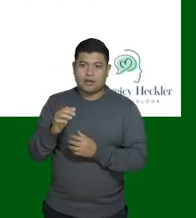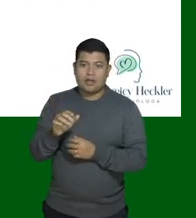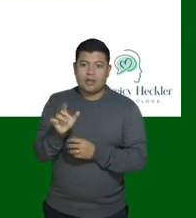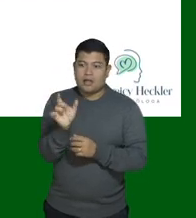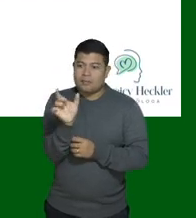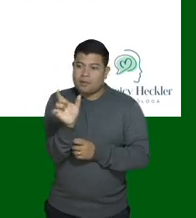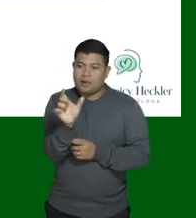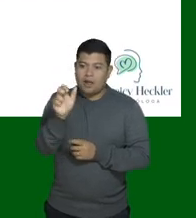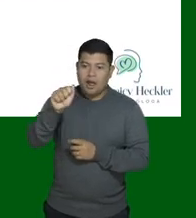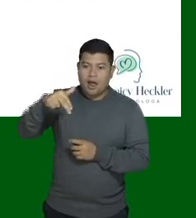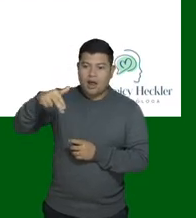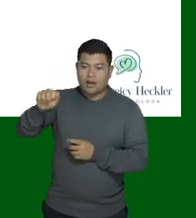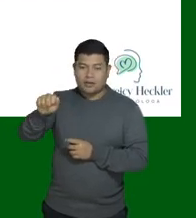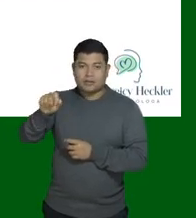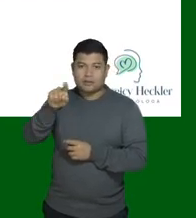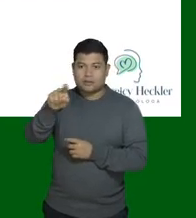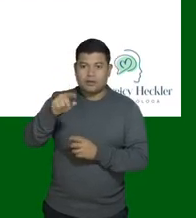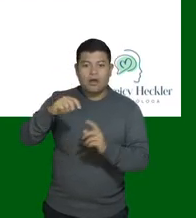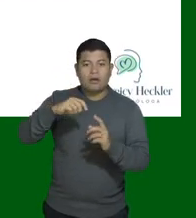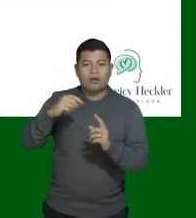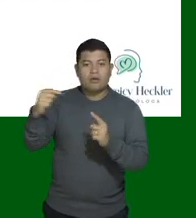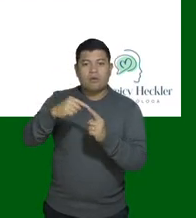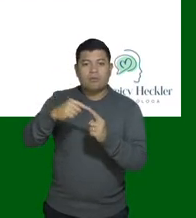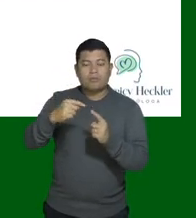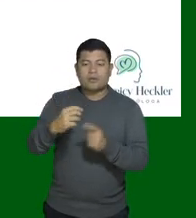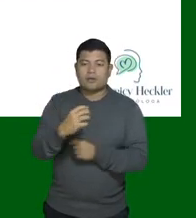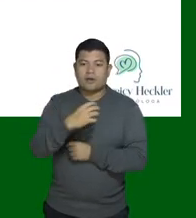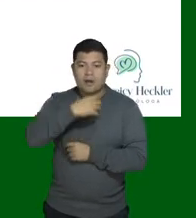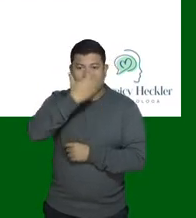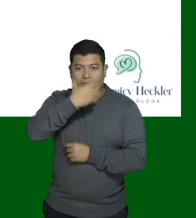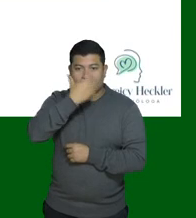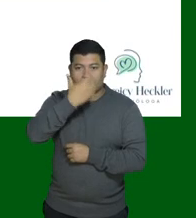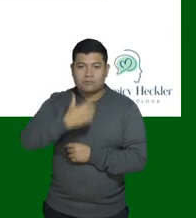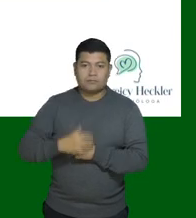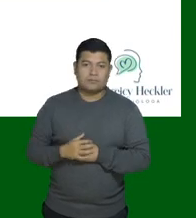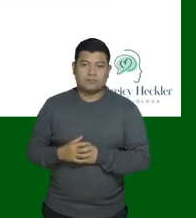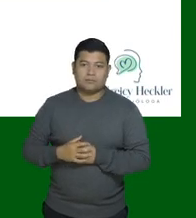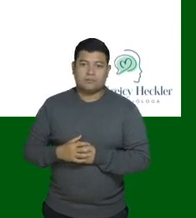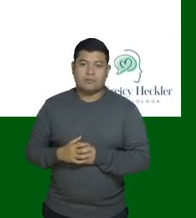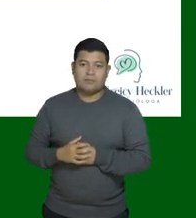Pensem numa cor que tenha me na sílaba do meio.